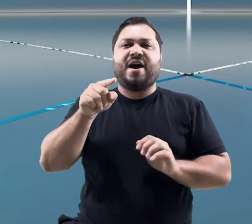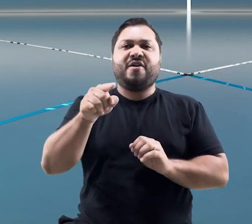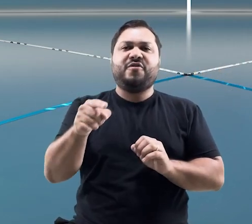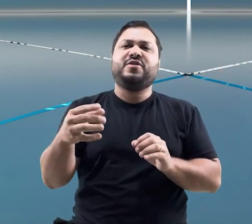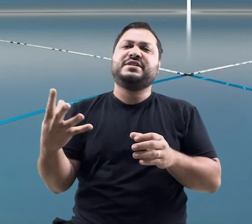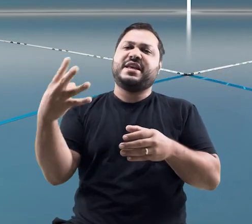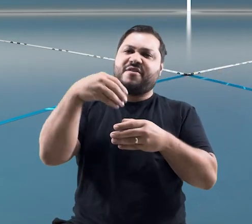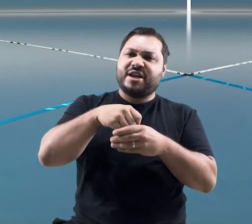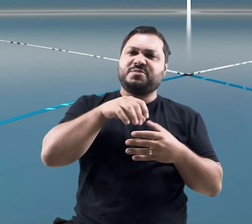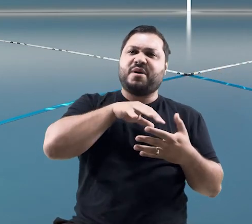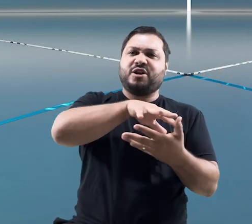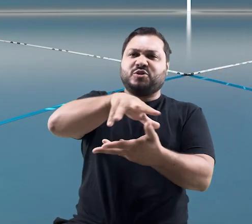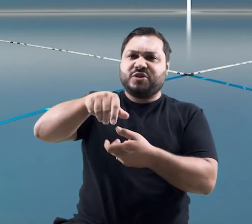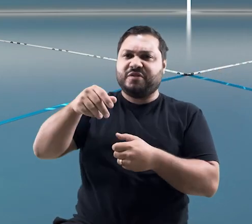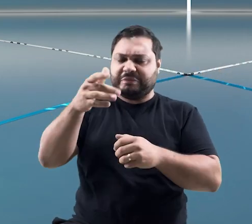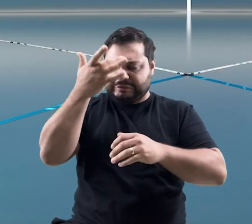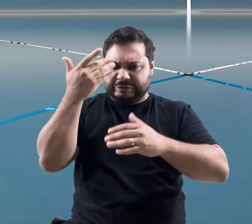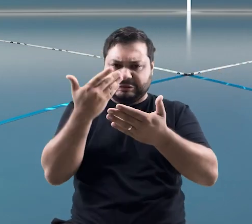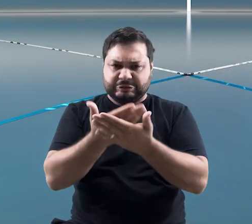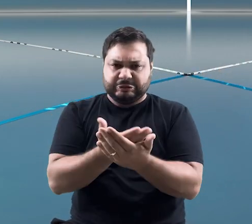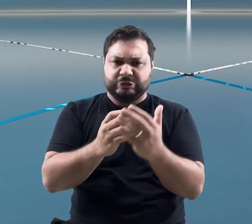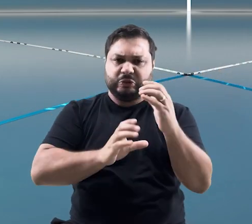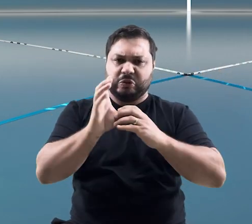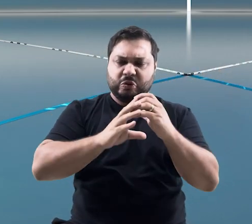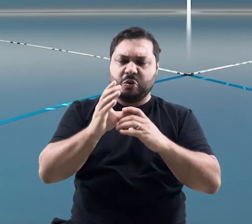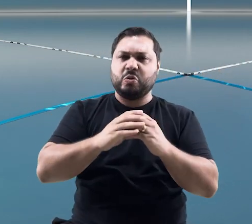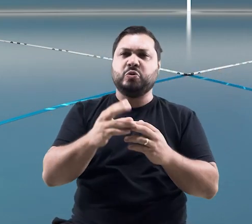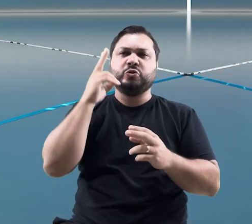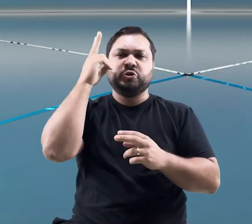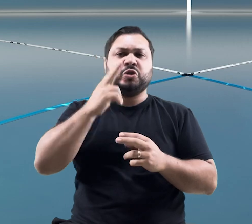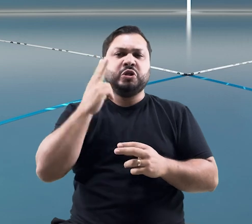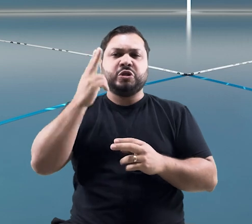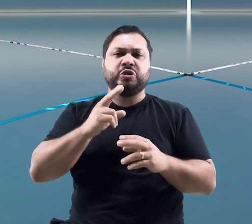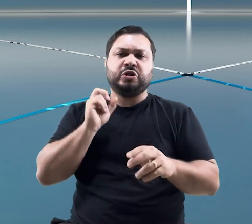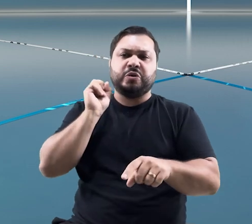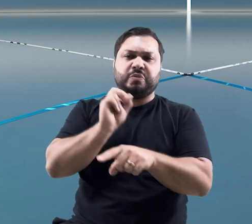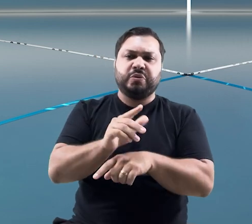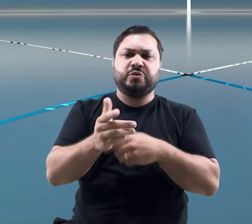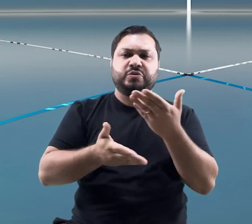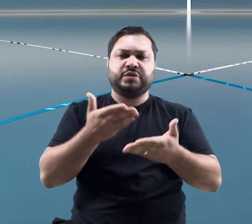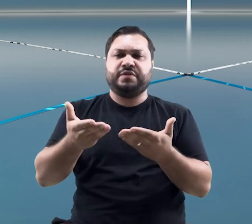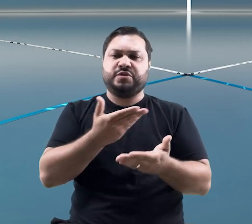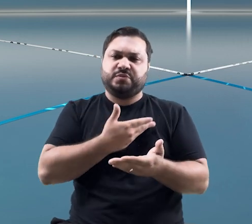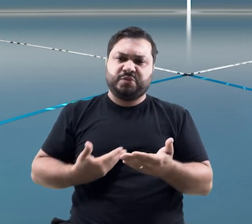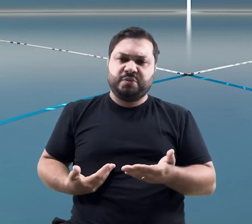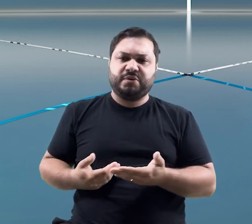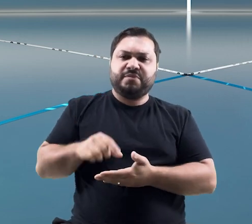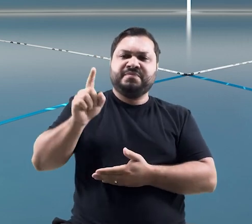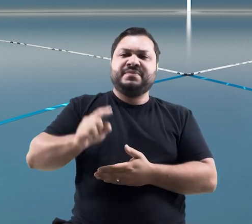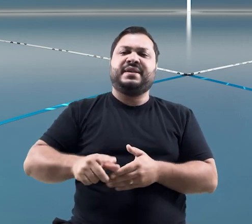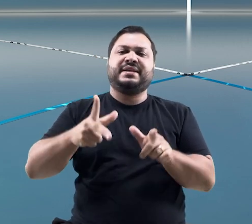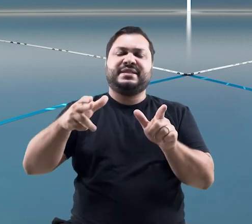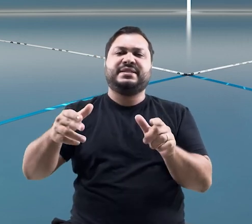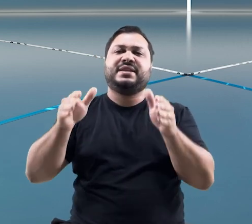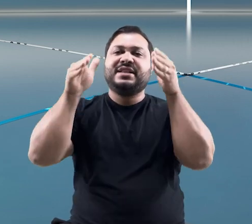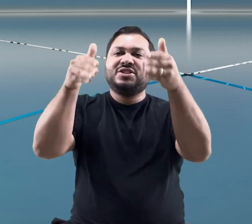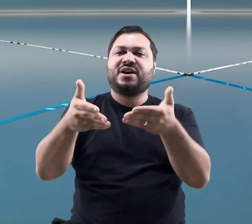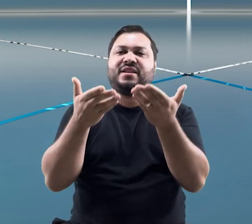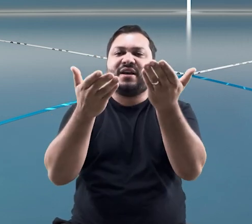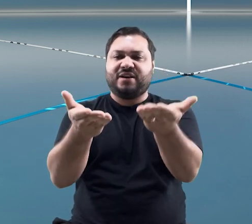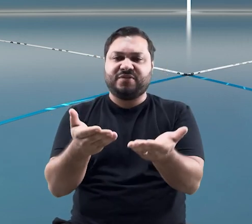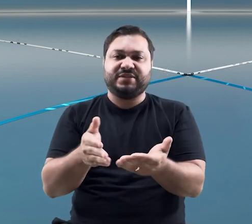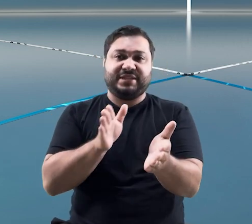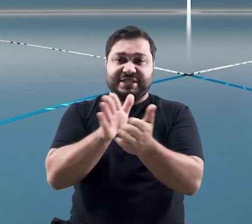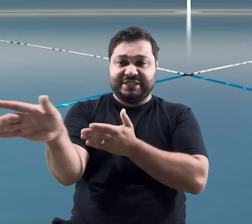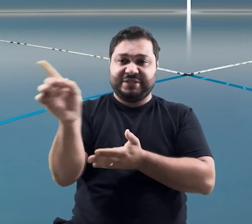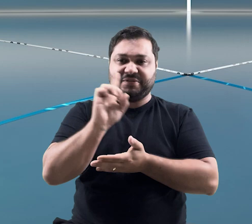Olá, você faz parte do universo dos concurseiros? Aqueles que sonham em ingressar no serviço público? Essa edição é